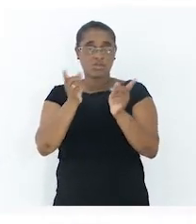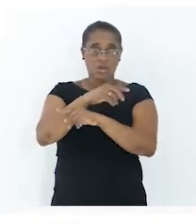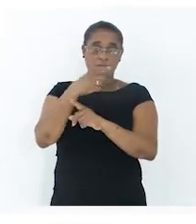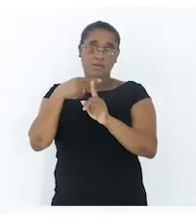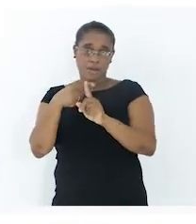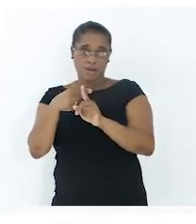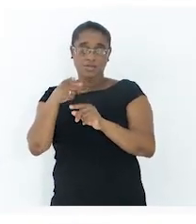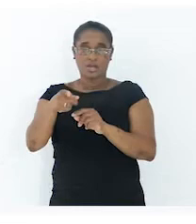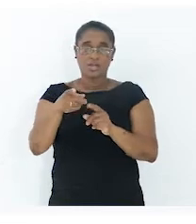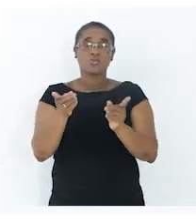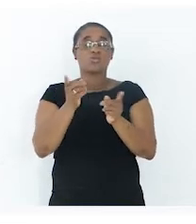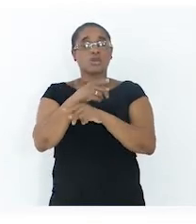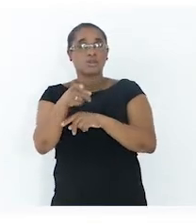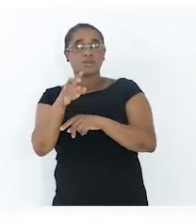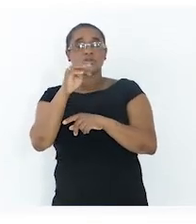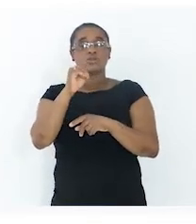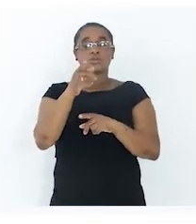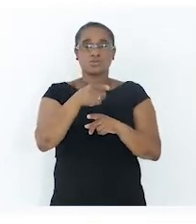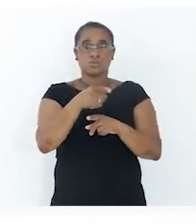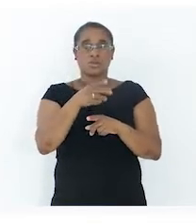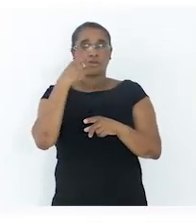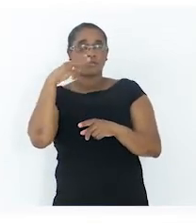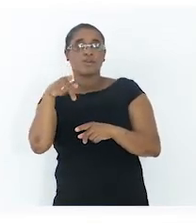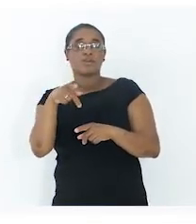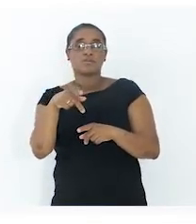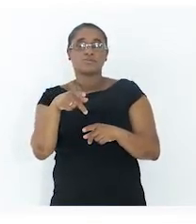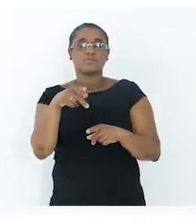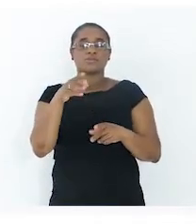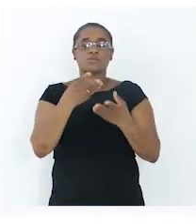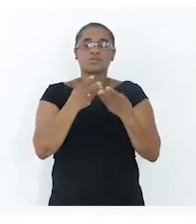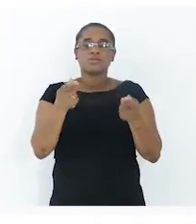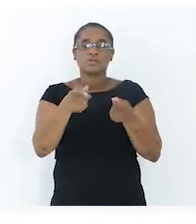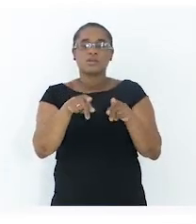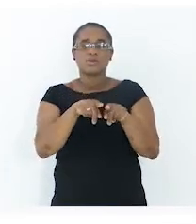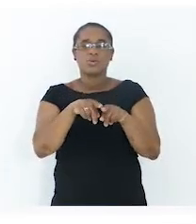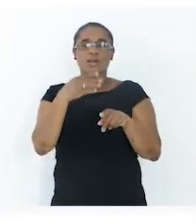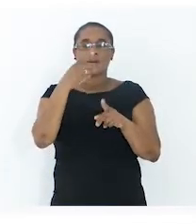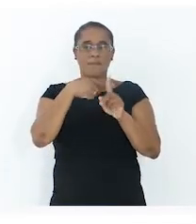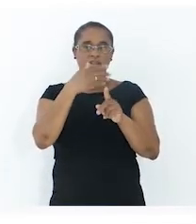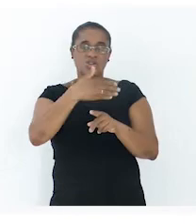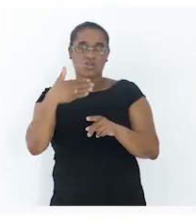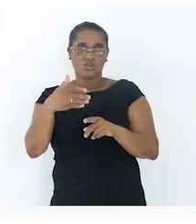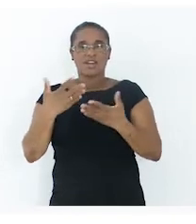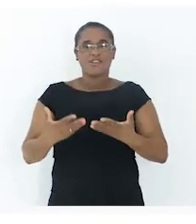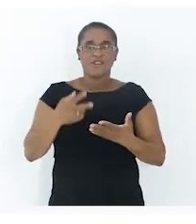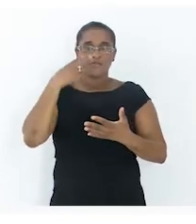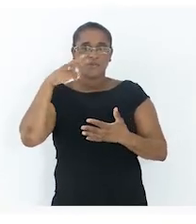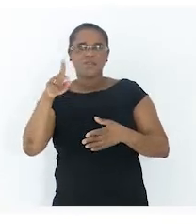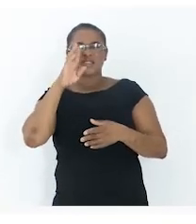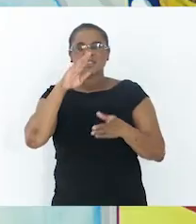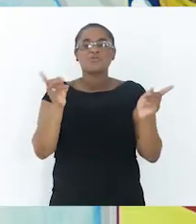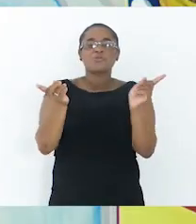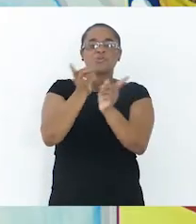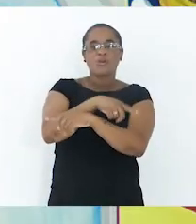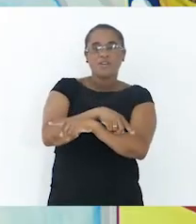aqui o simétrico do subtrativo. Vamos ver o resultado. Dá mais 11. Agora vamos ver se